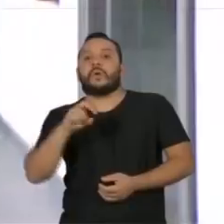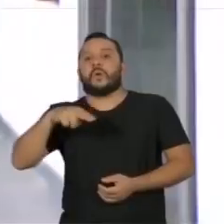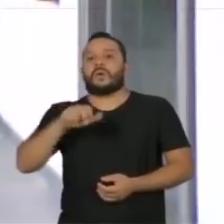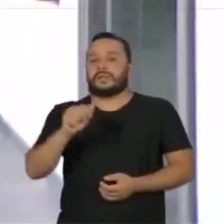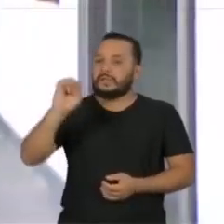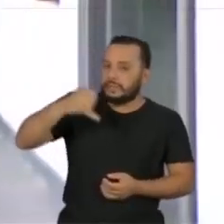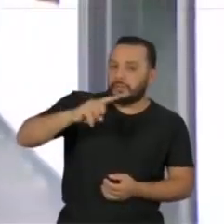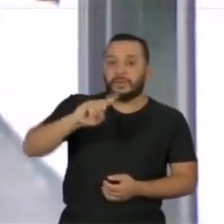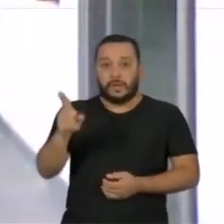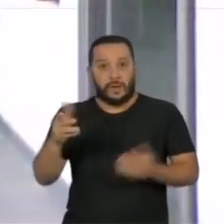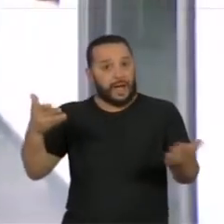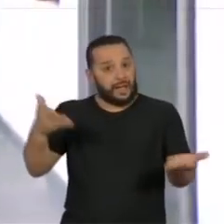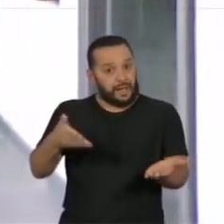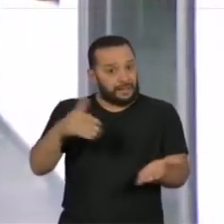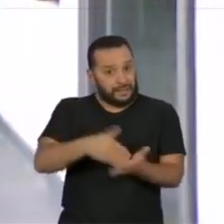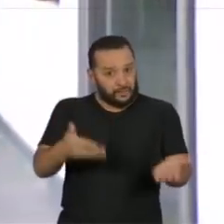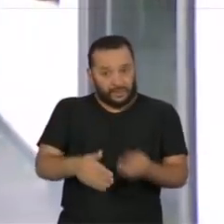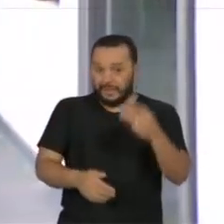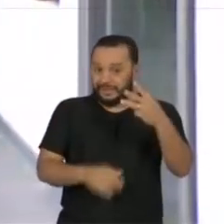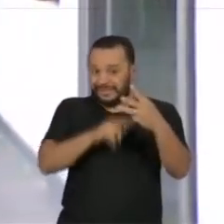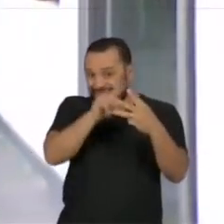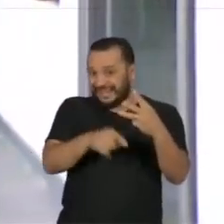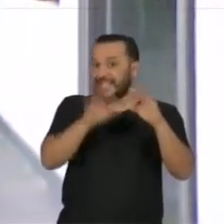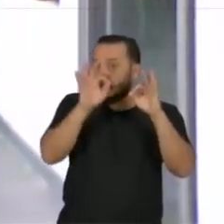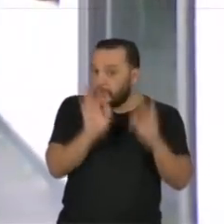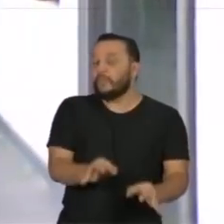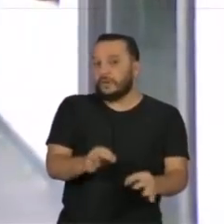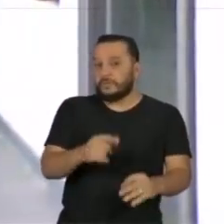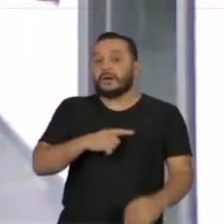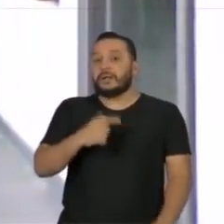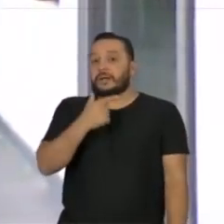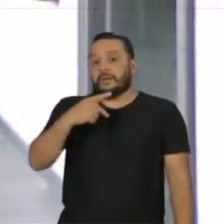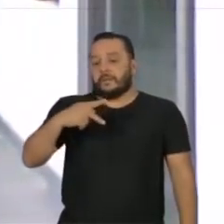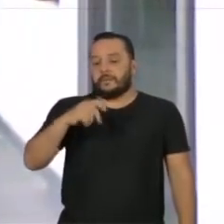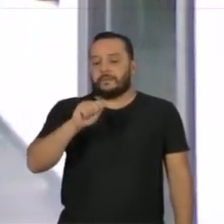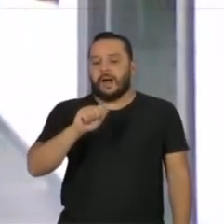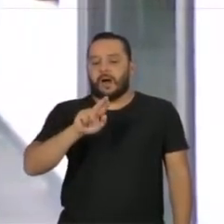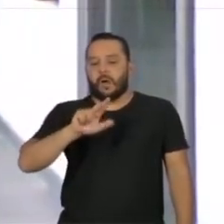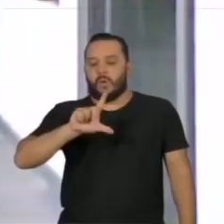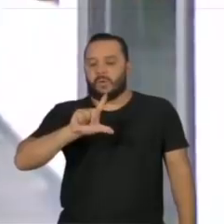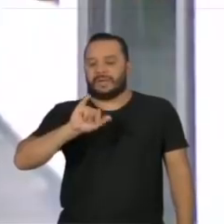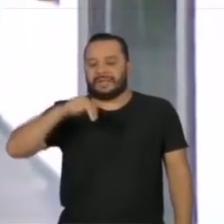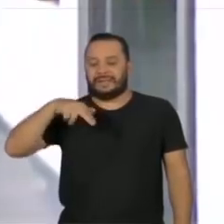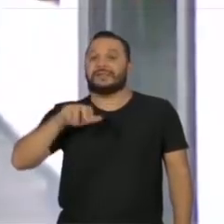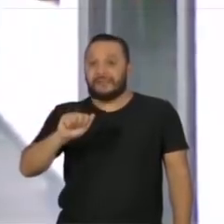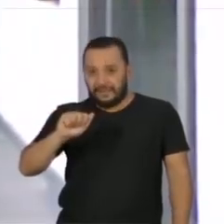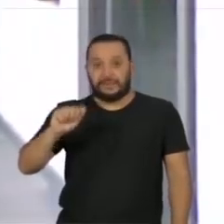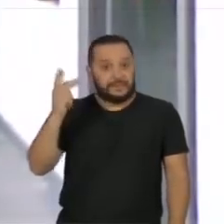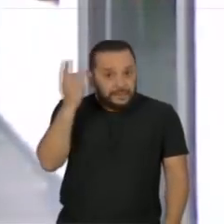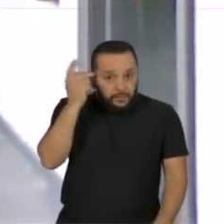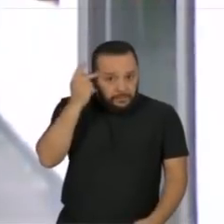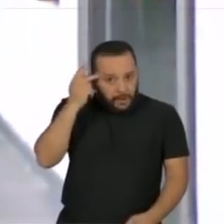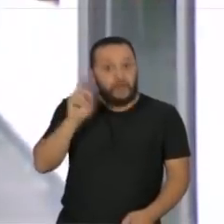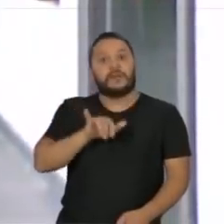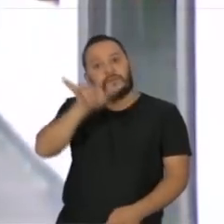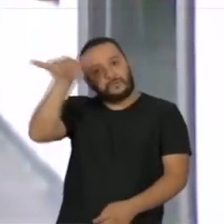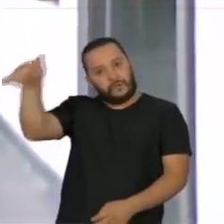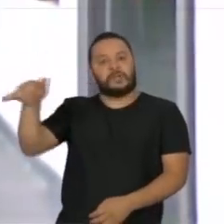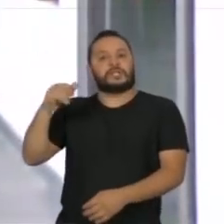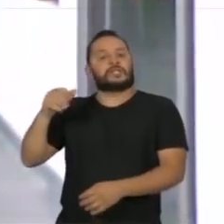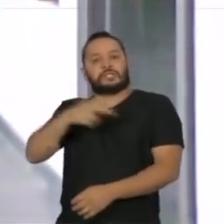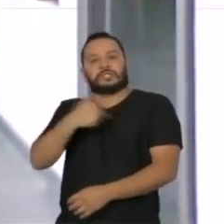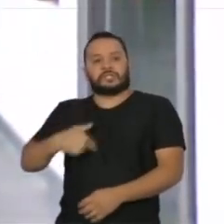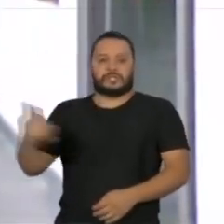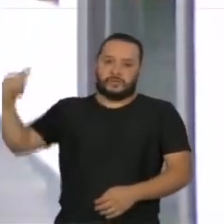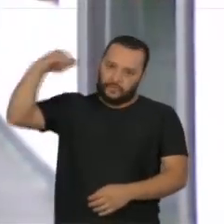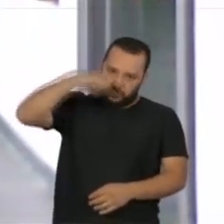casos confirmados. O primeiro, um homem de 45 anos, em Paulínia, interior de São Paulo, ele esteve na China. O segundo é um menino de